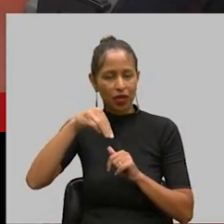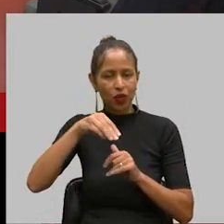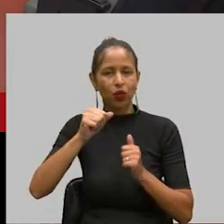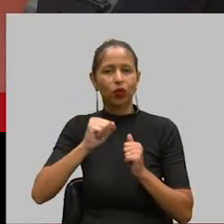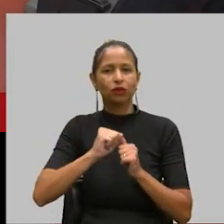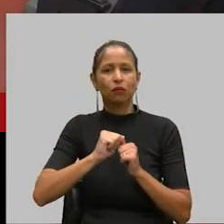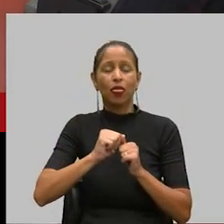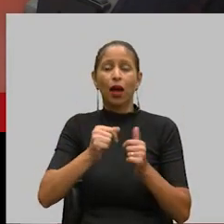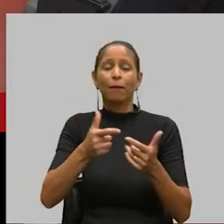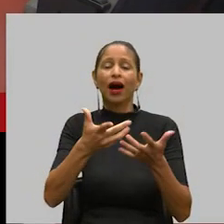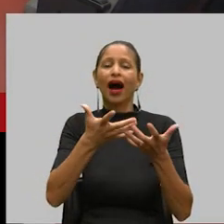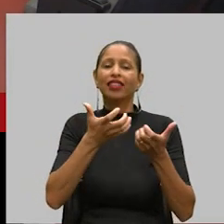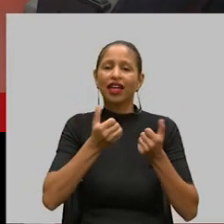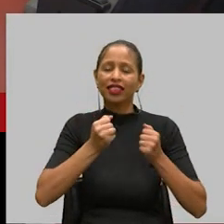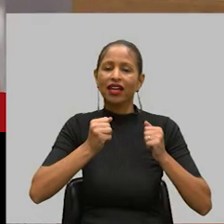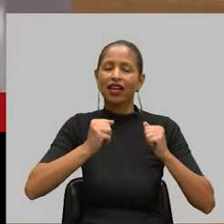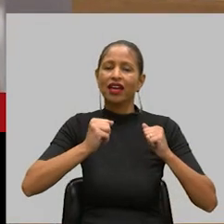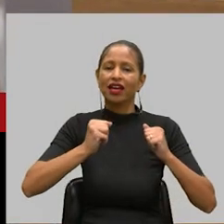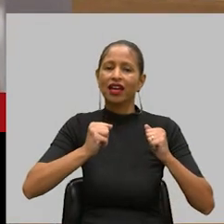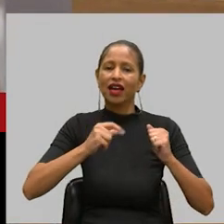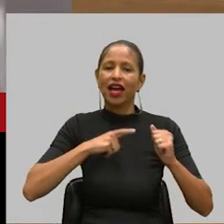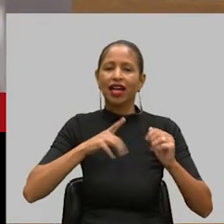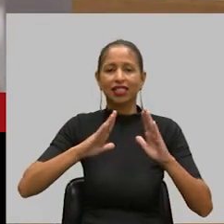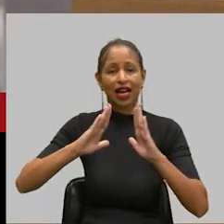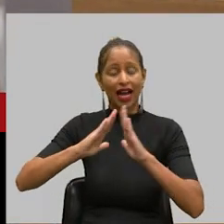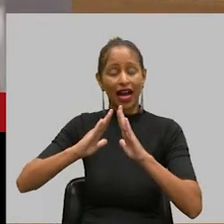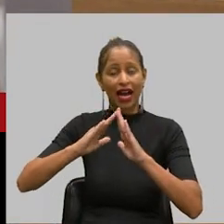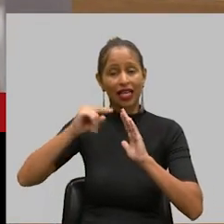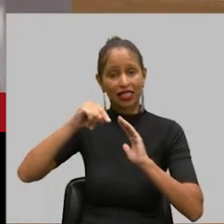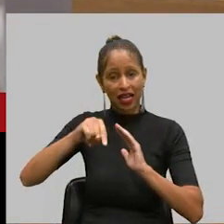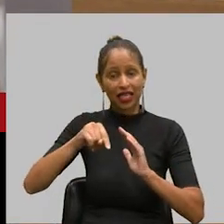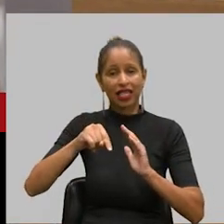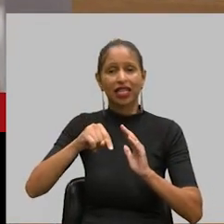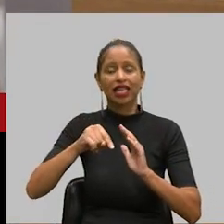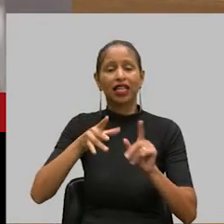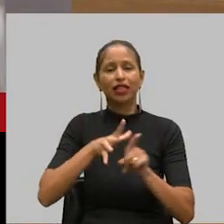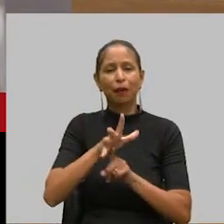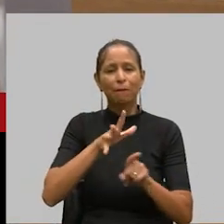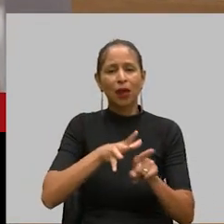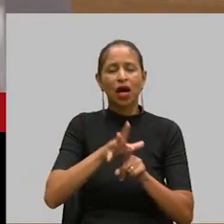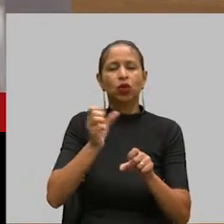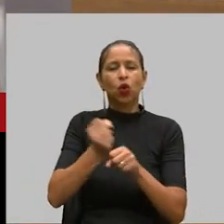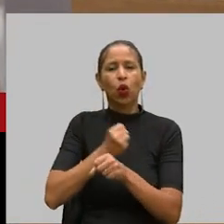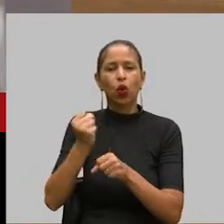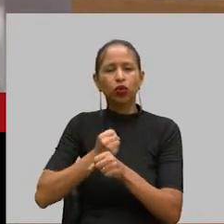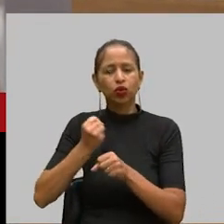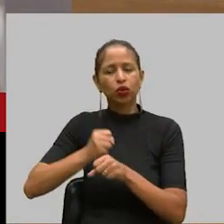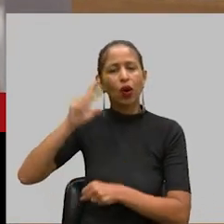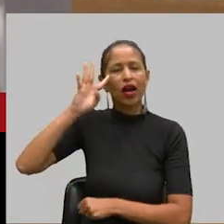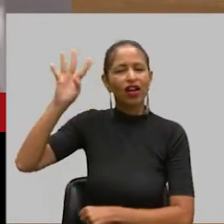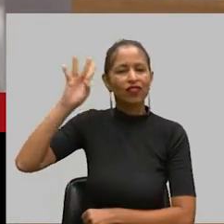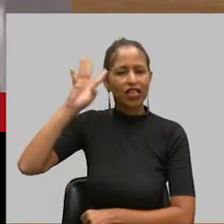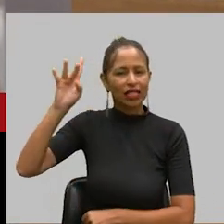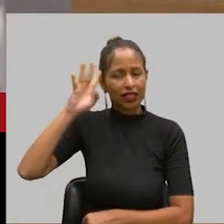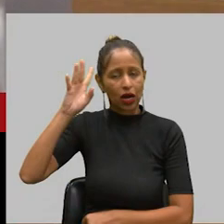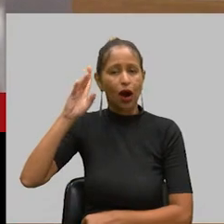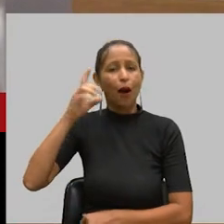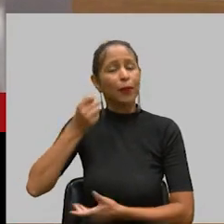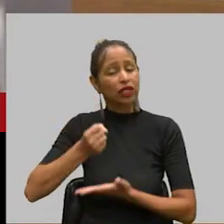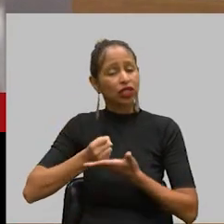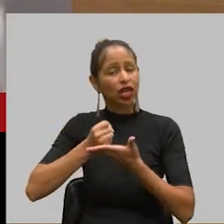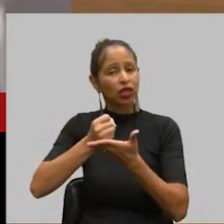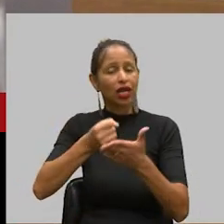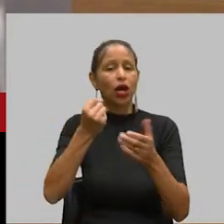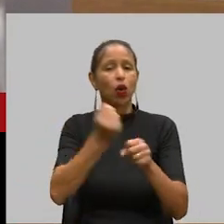atender a demanda desta casa que é construir conteúdos reflexões pra gente ajudar na